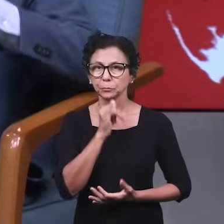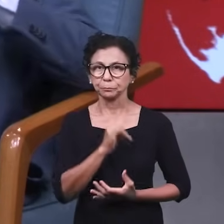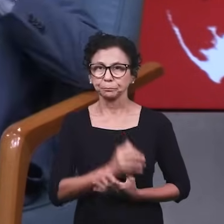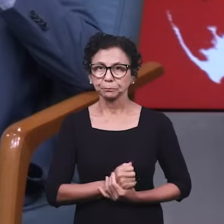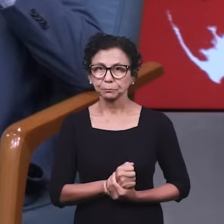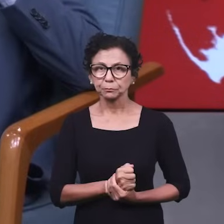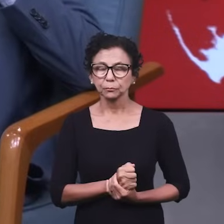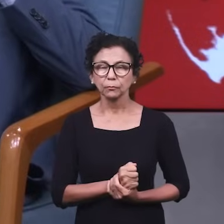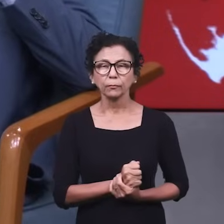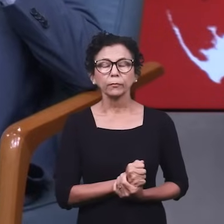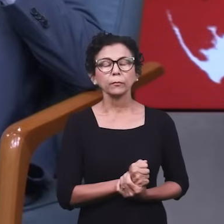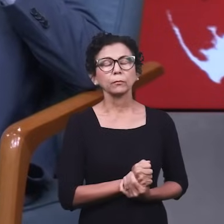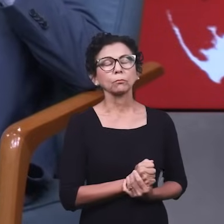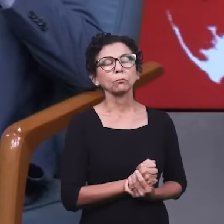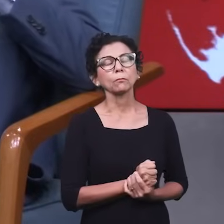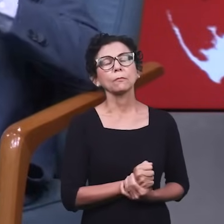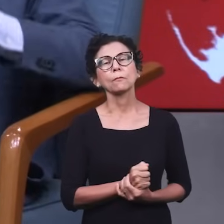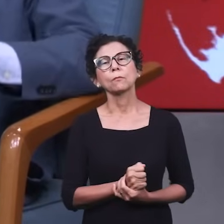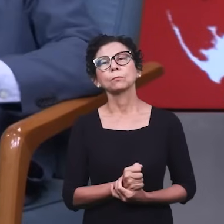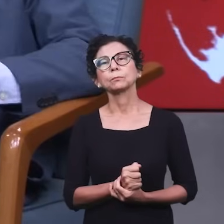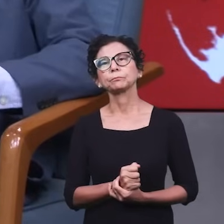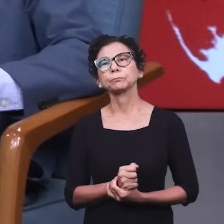Por exemplo,